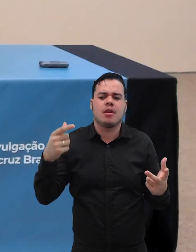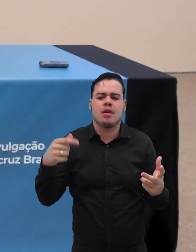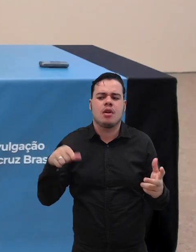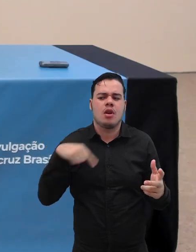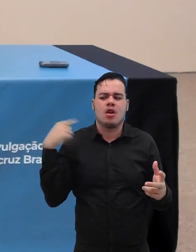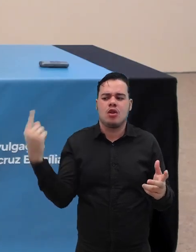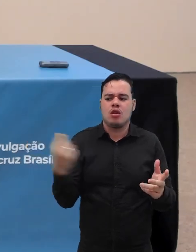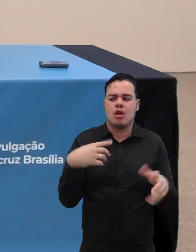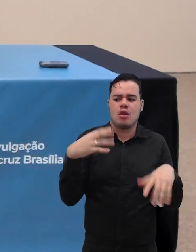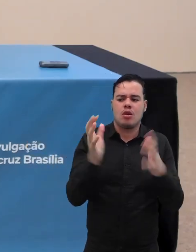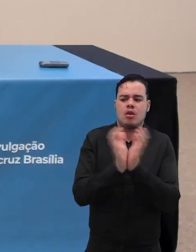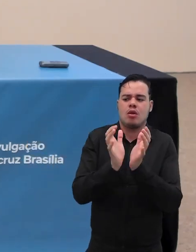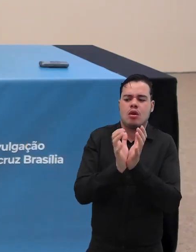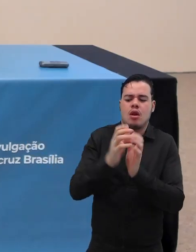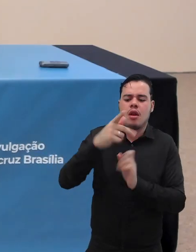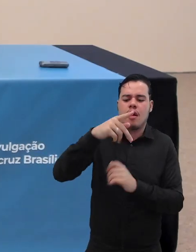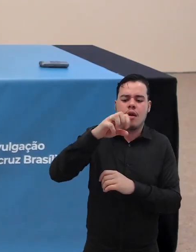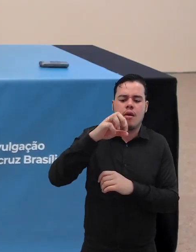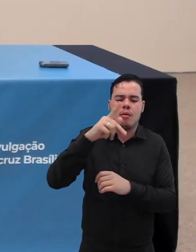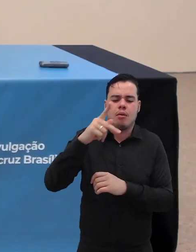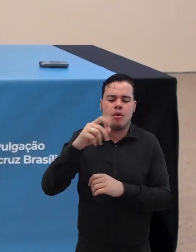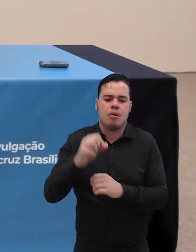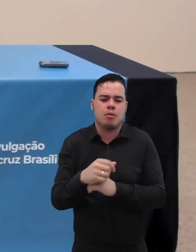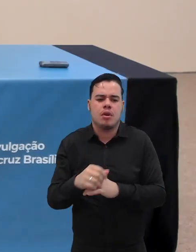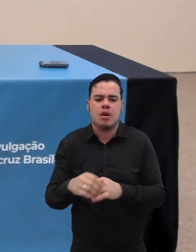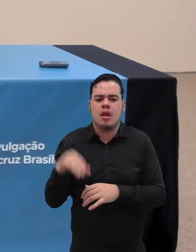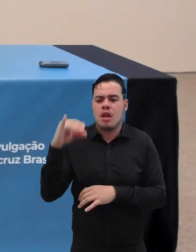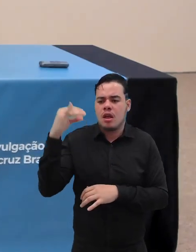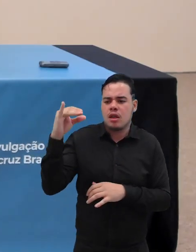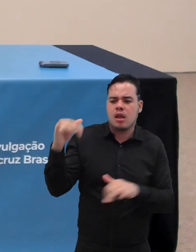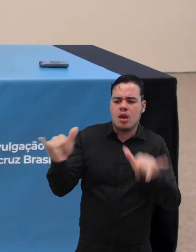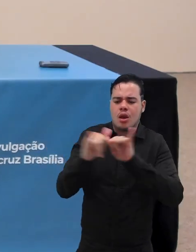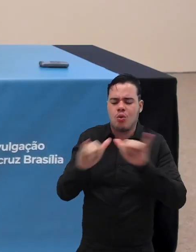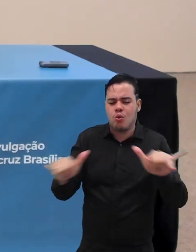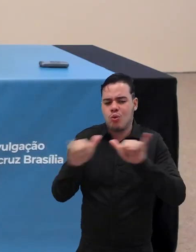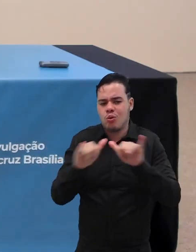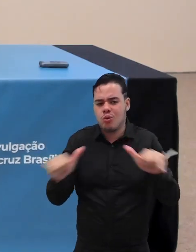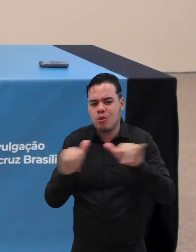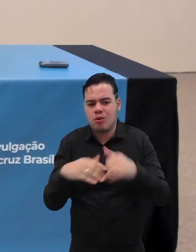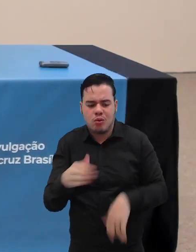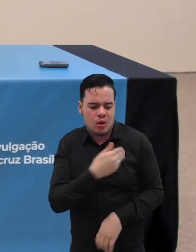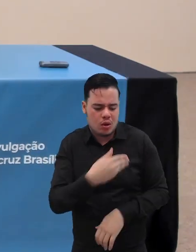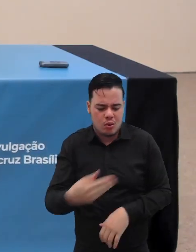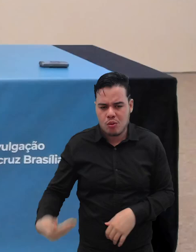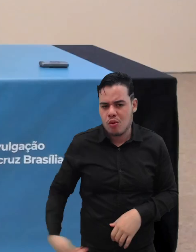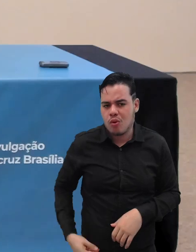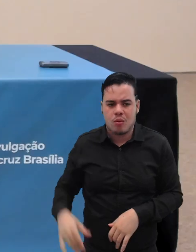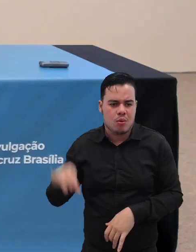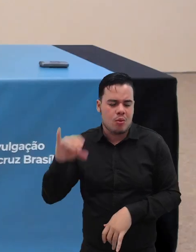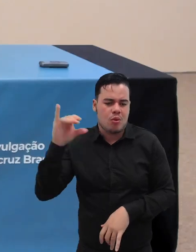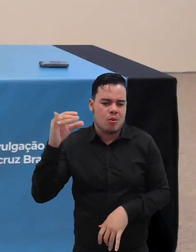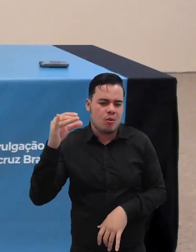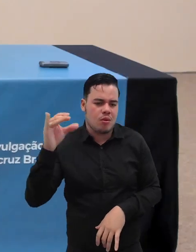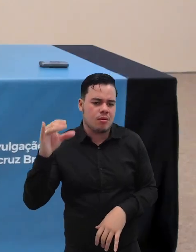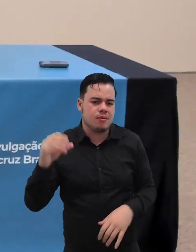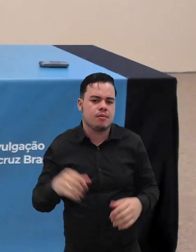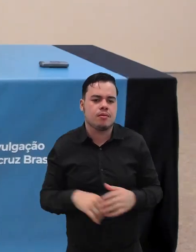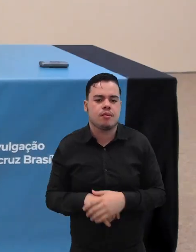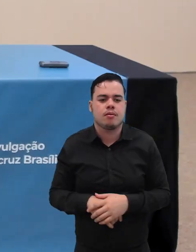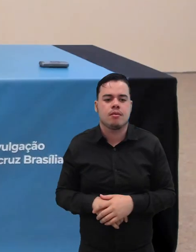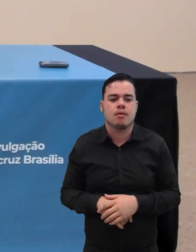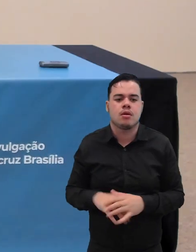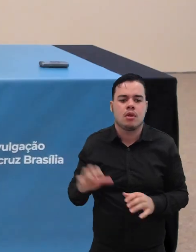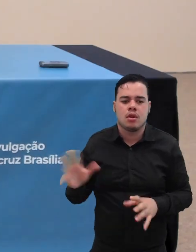Pop Ciência, ou turma da divulgação, da comunicação pública da ciência. Né? A gente já